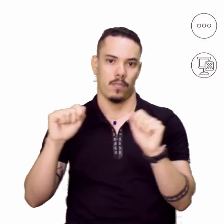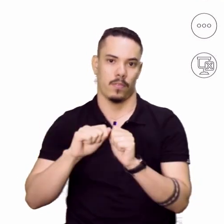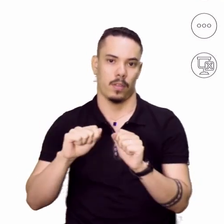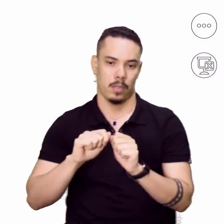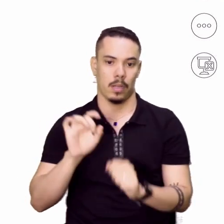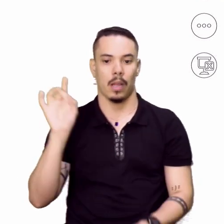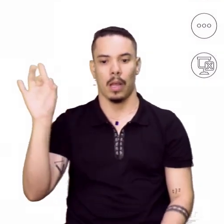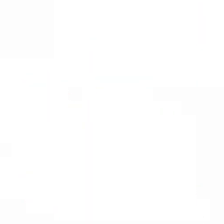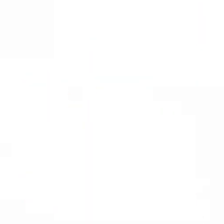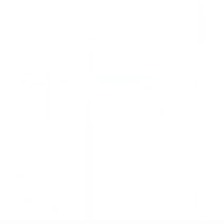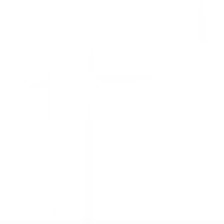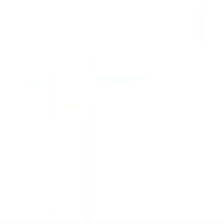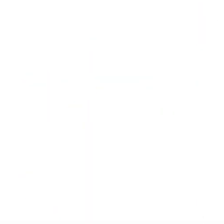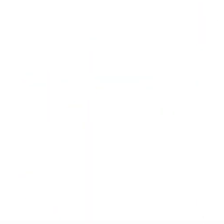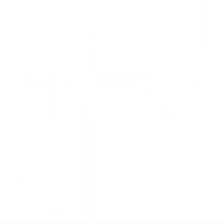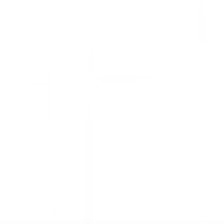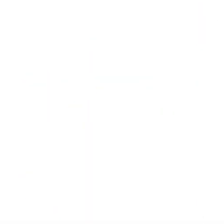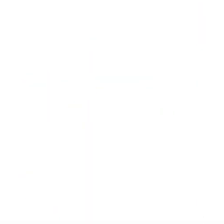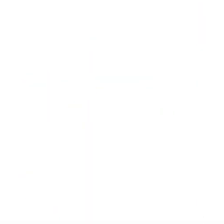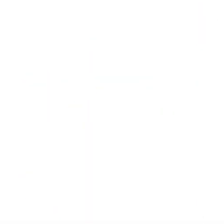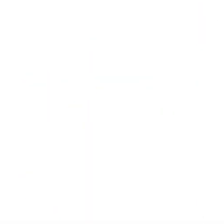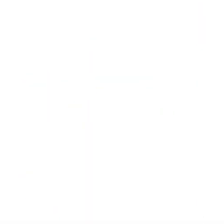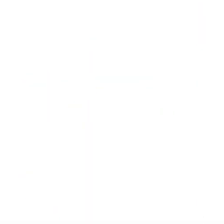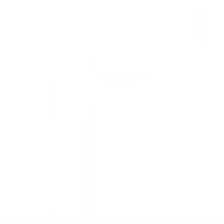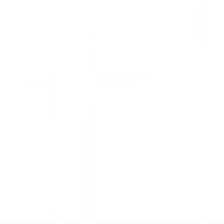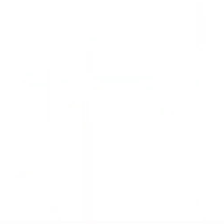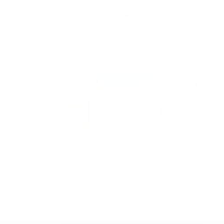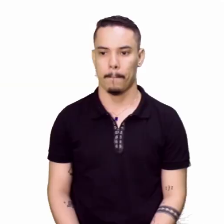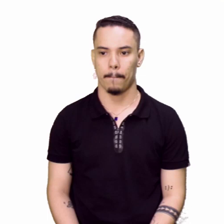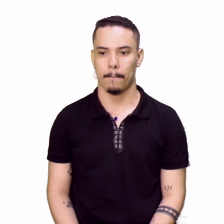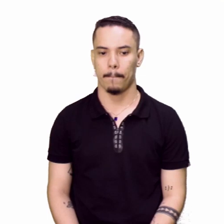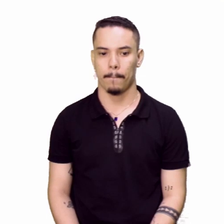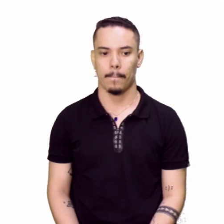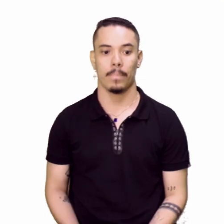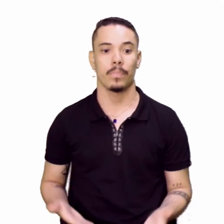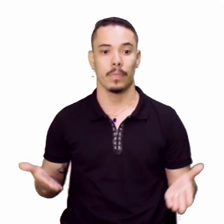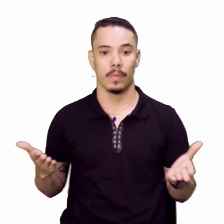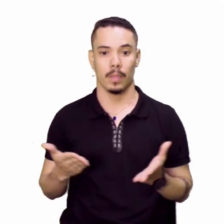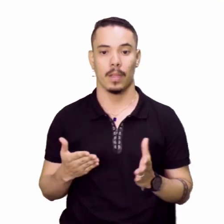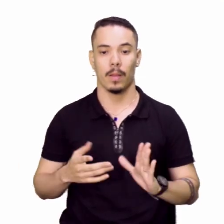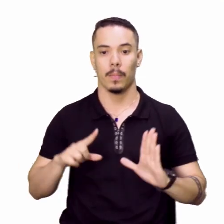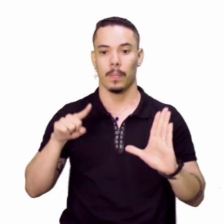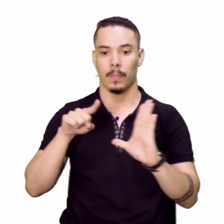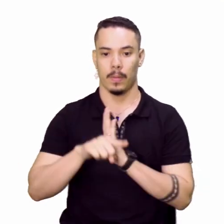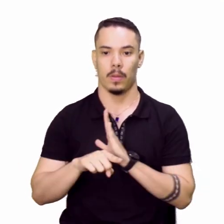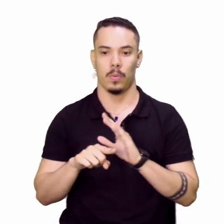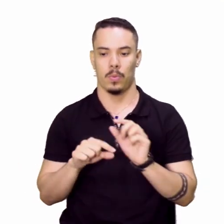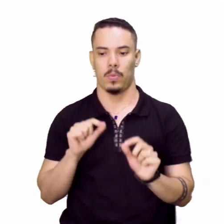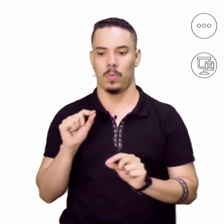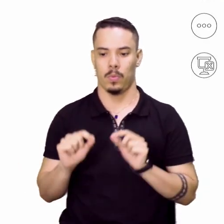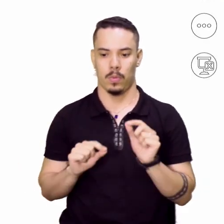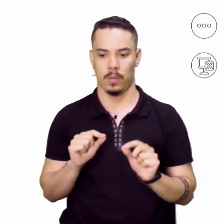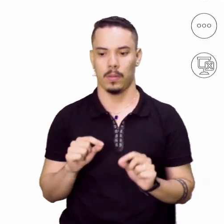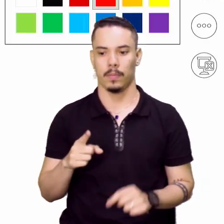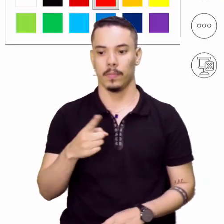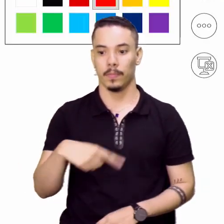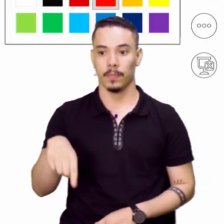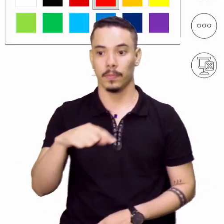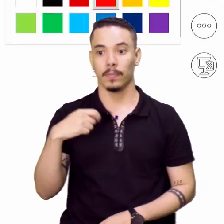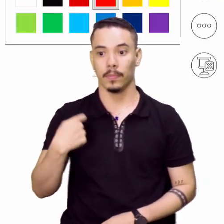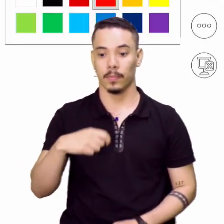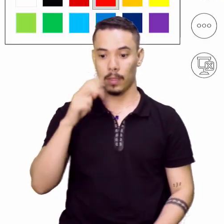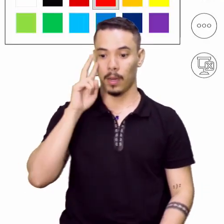pergunta uma tradução diferente e essa agora parte de perguntas de questions você vai ter essas